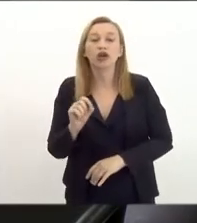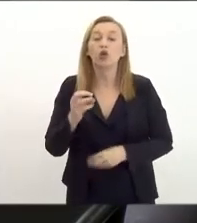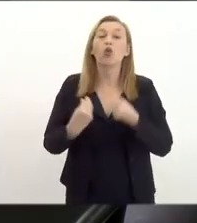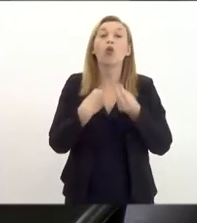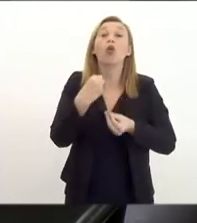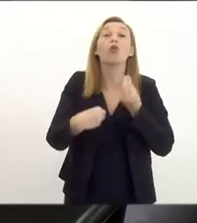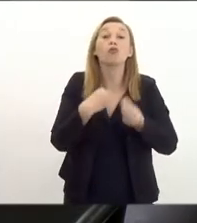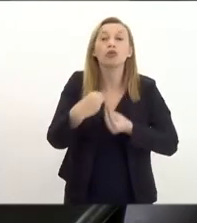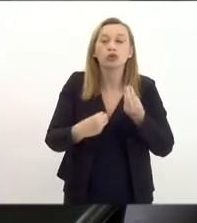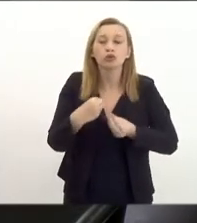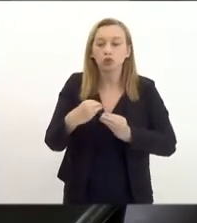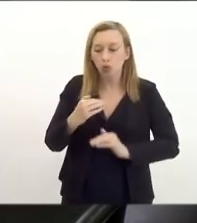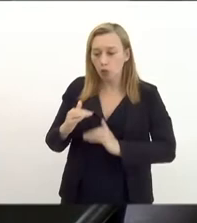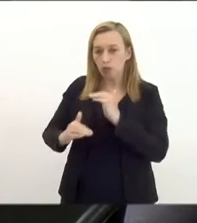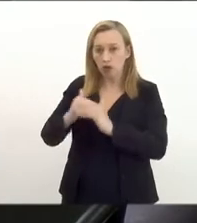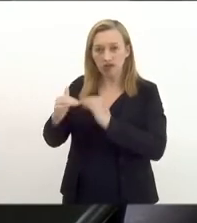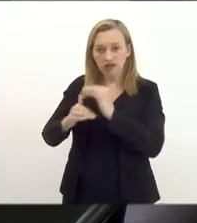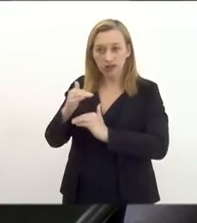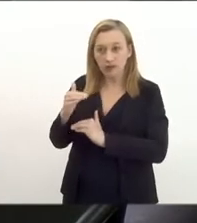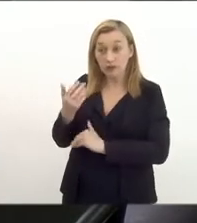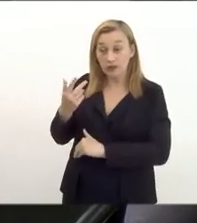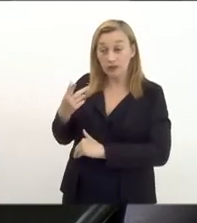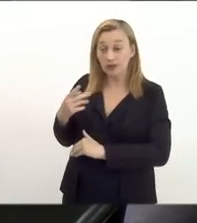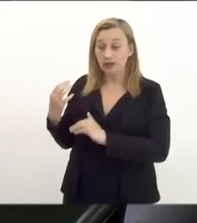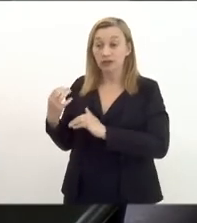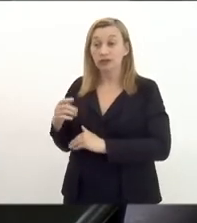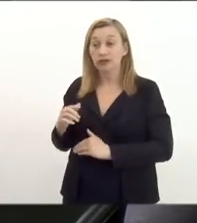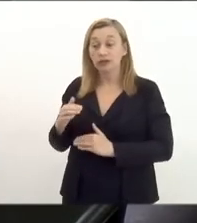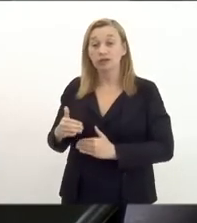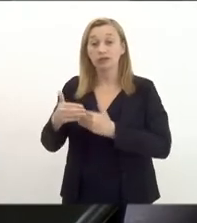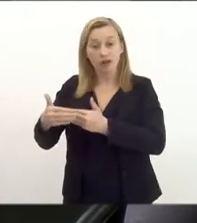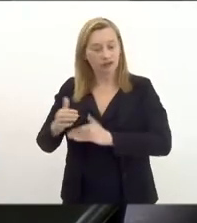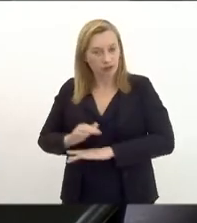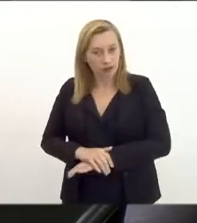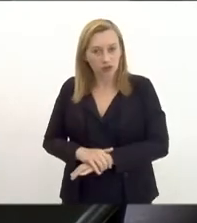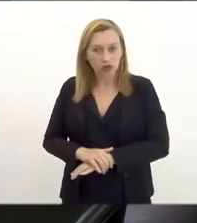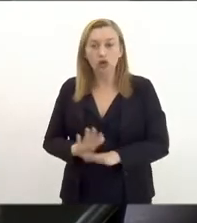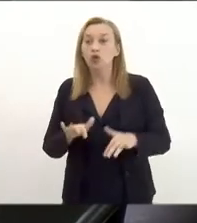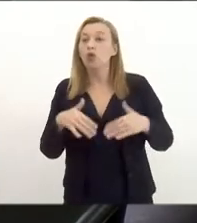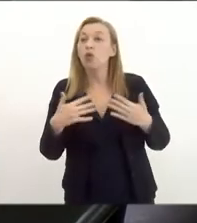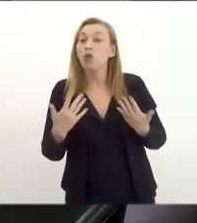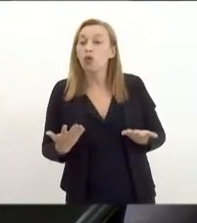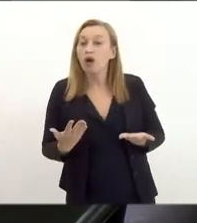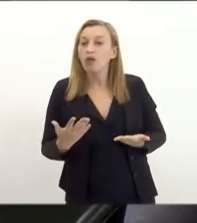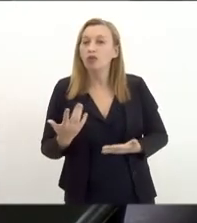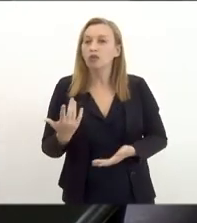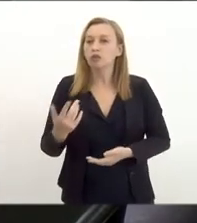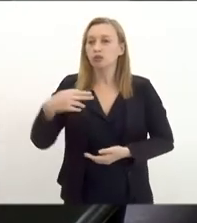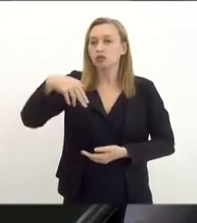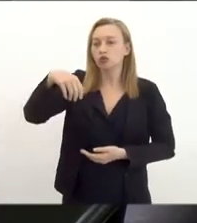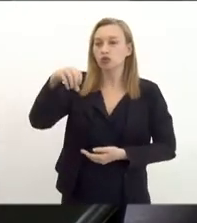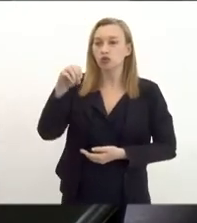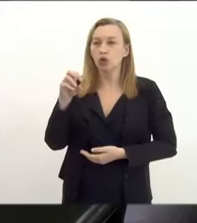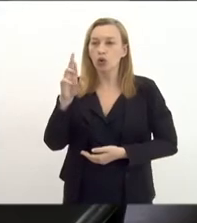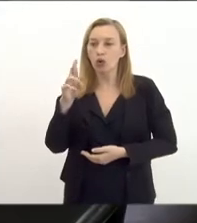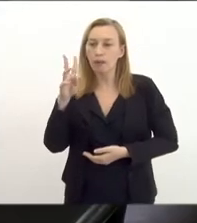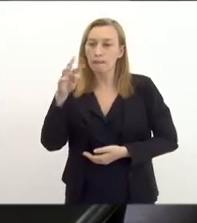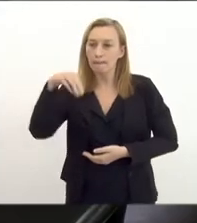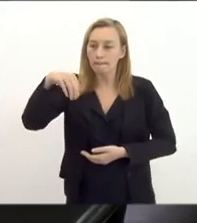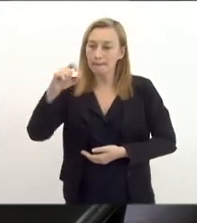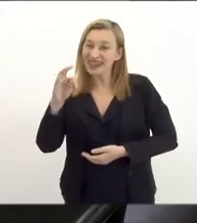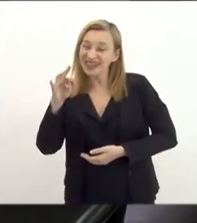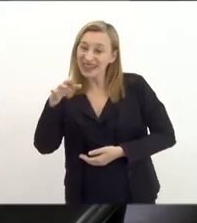será o processo propriamente dito daí para frente com eu normativa que